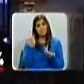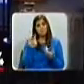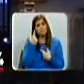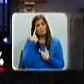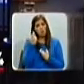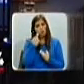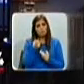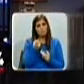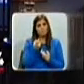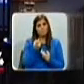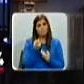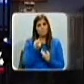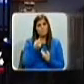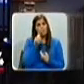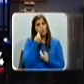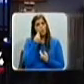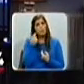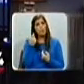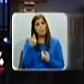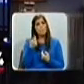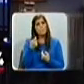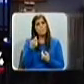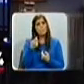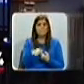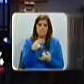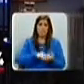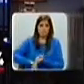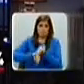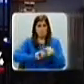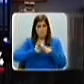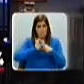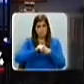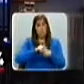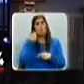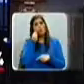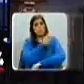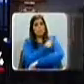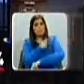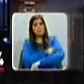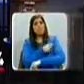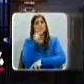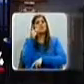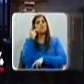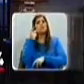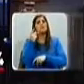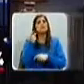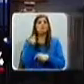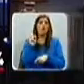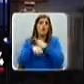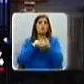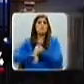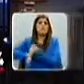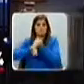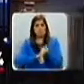só enquanto presidente em mim, mas participante também noutras organizações empresariais, tem feito sentir ao Governo